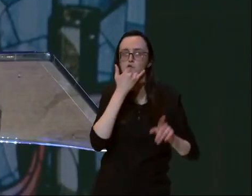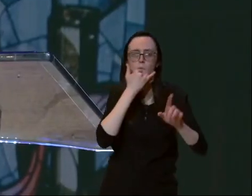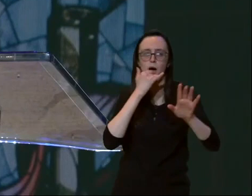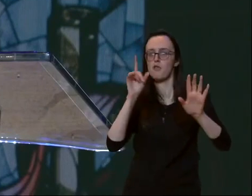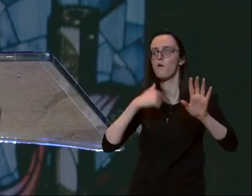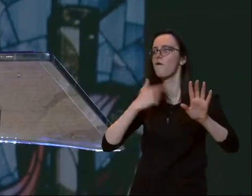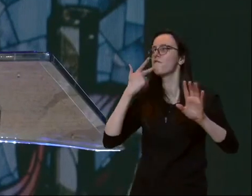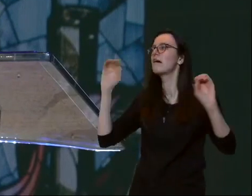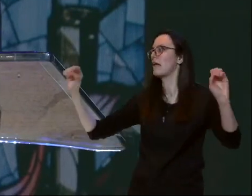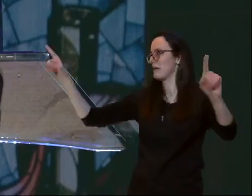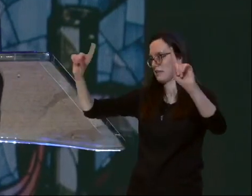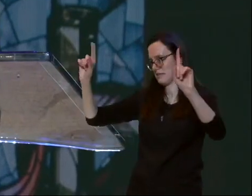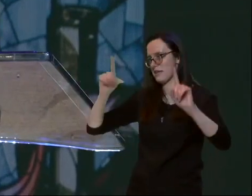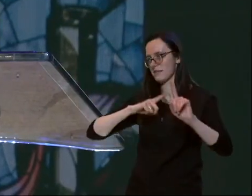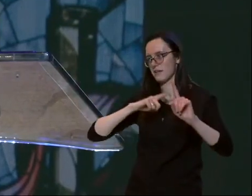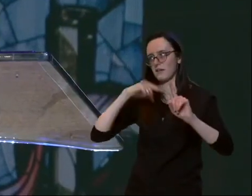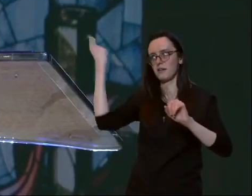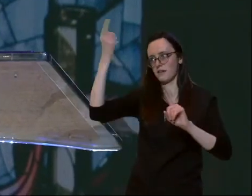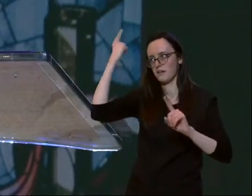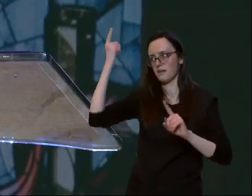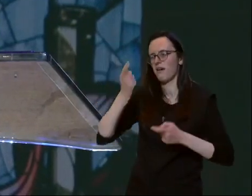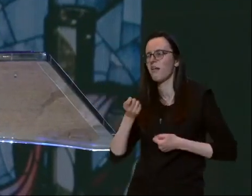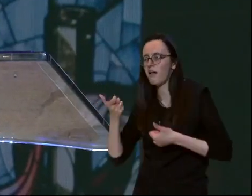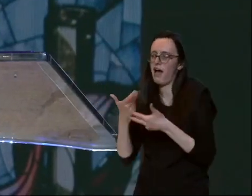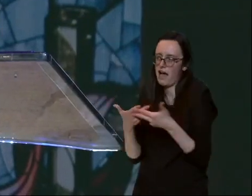aqui, não é nada com você, não.